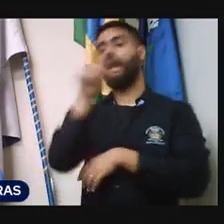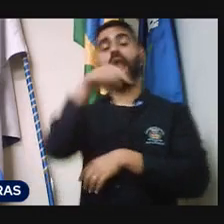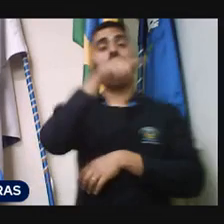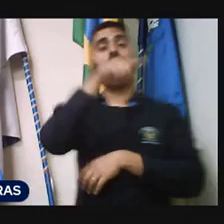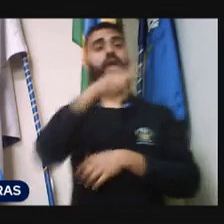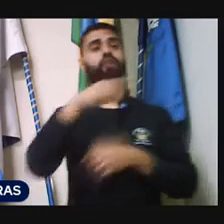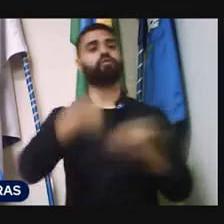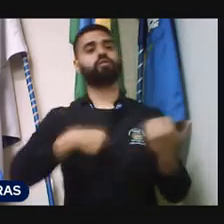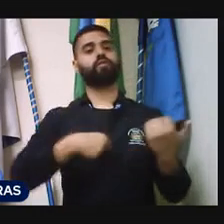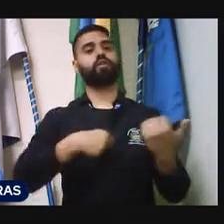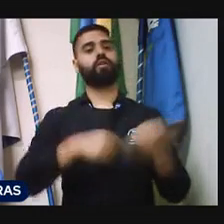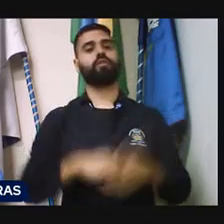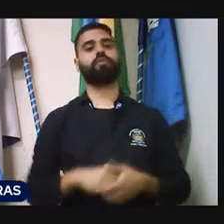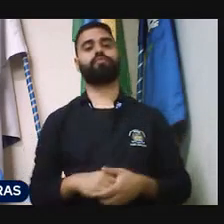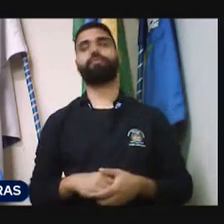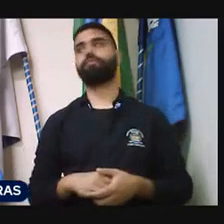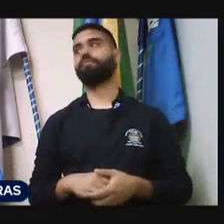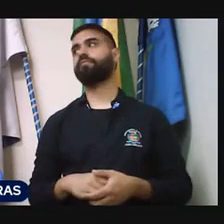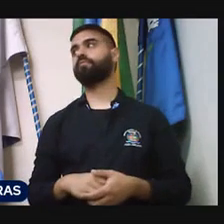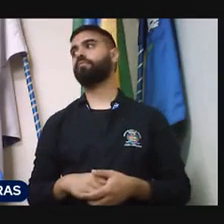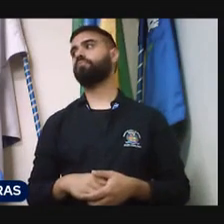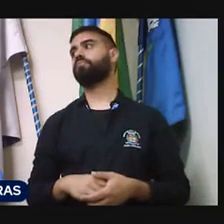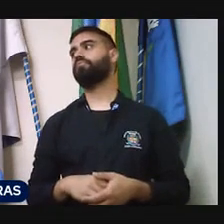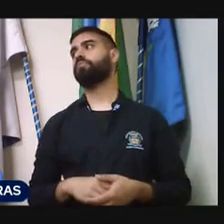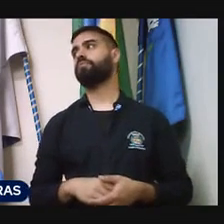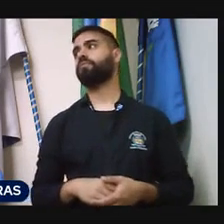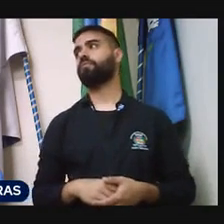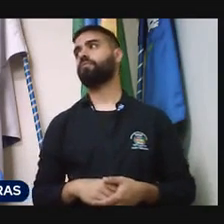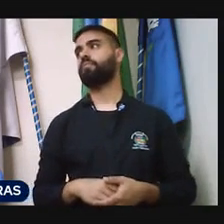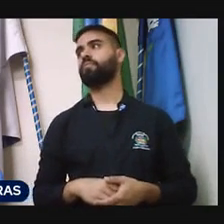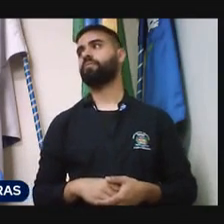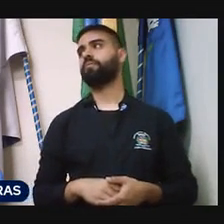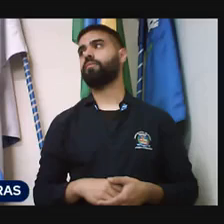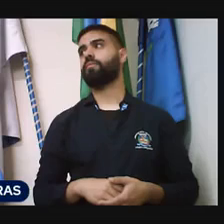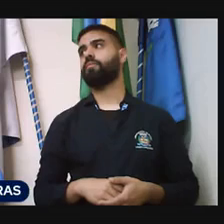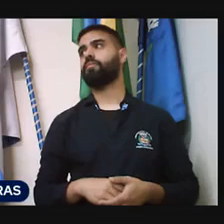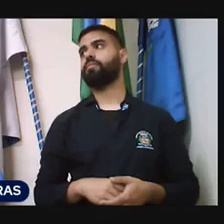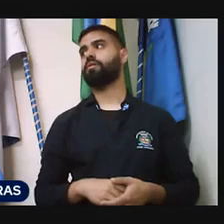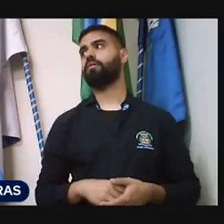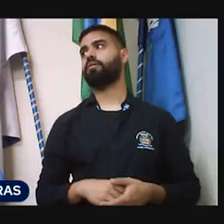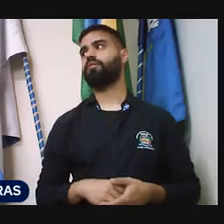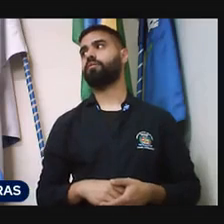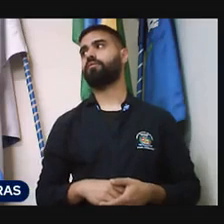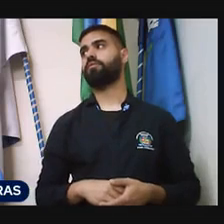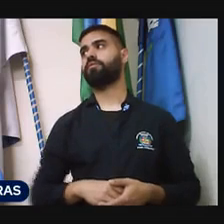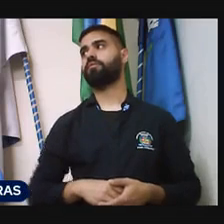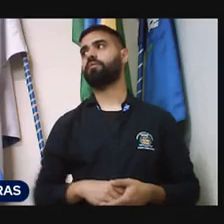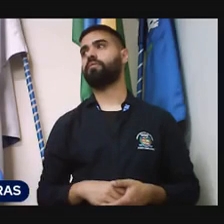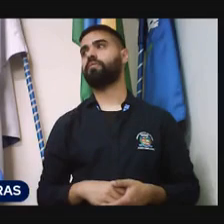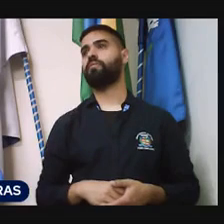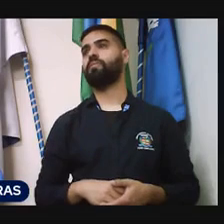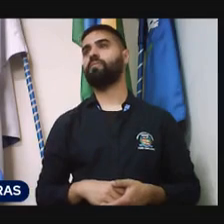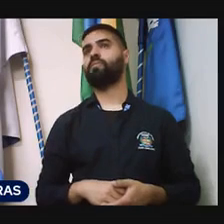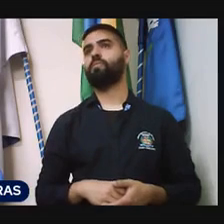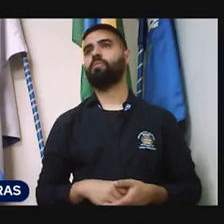ah ah ah sucesso de uma operação de catarata no hospital de Conservatória